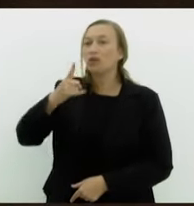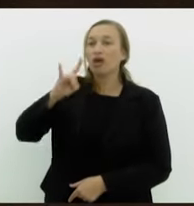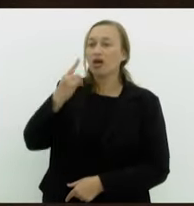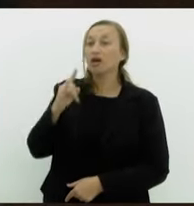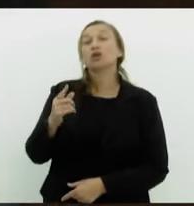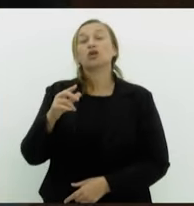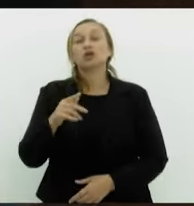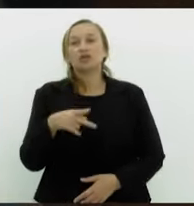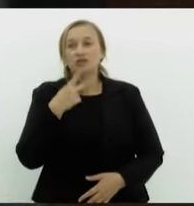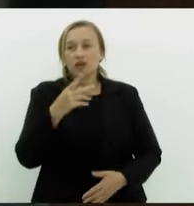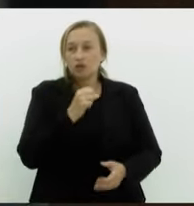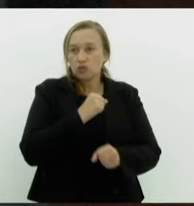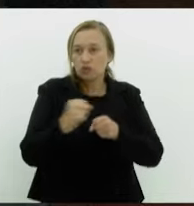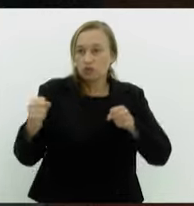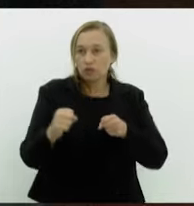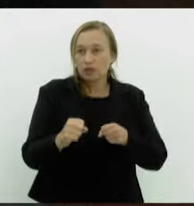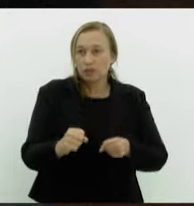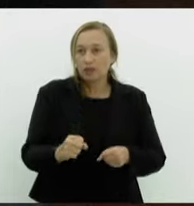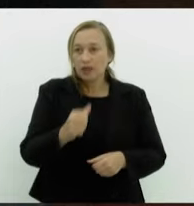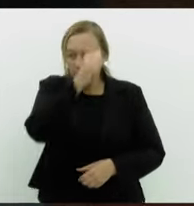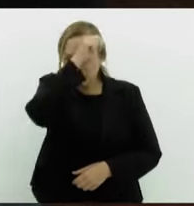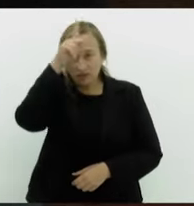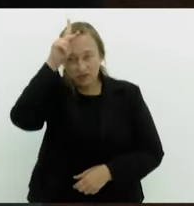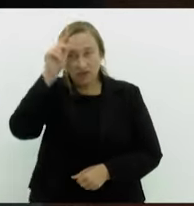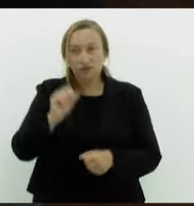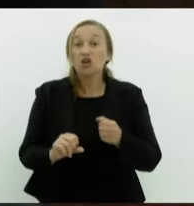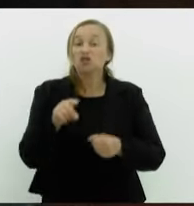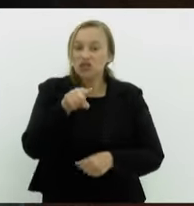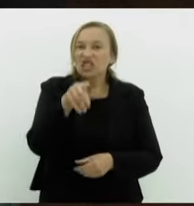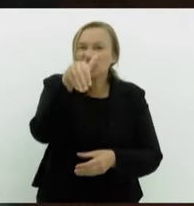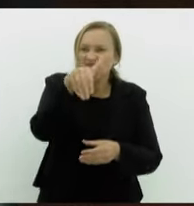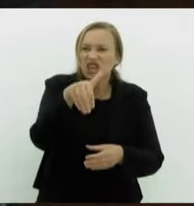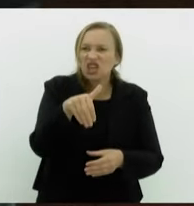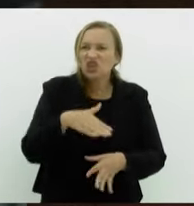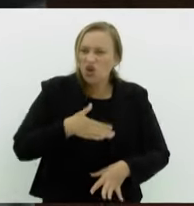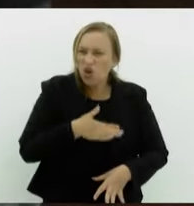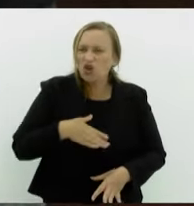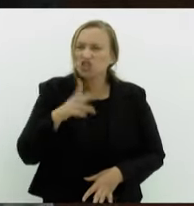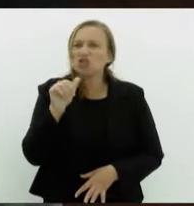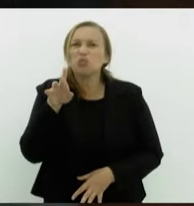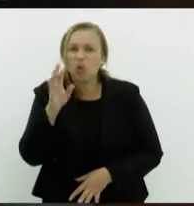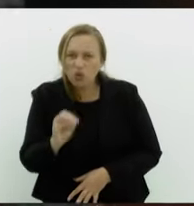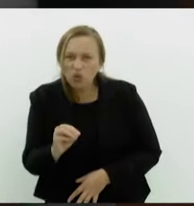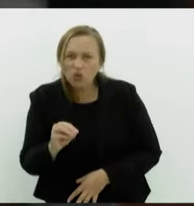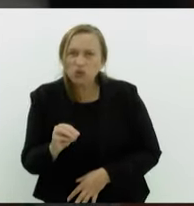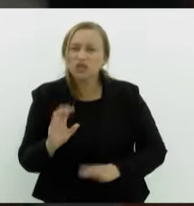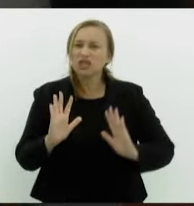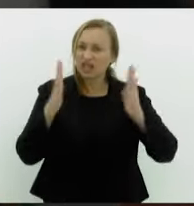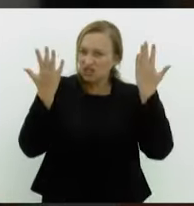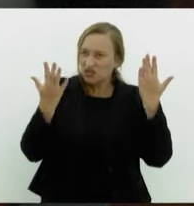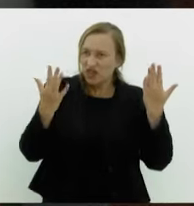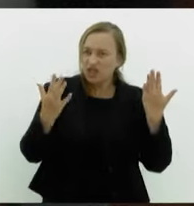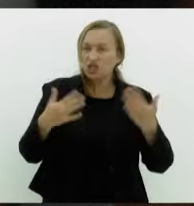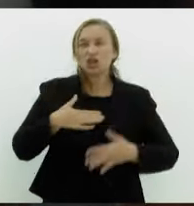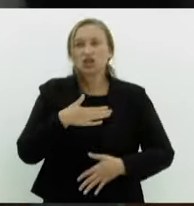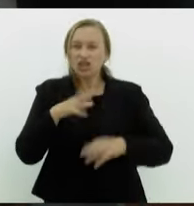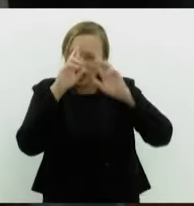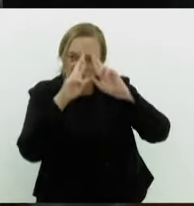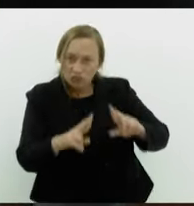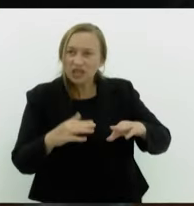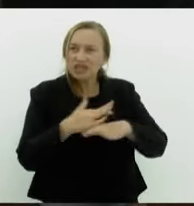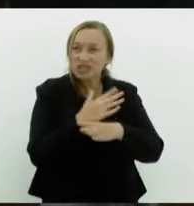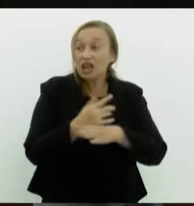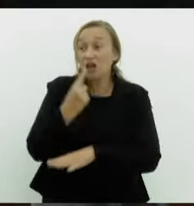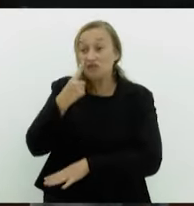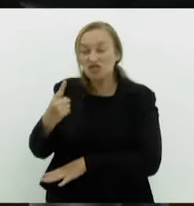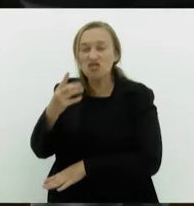em relação ao show do Bruno Mars. Você que vota no Bruno, você que gosta do Bruno Mars, você que gosta dos eventos, você que respeita a cidade,